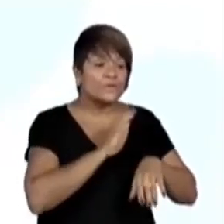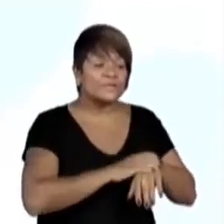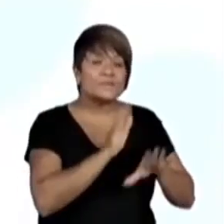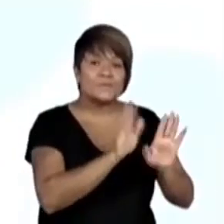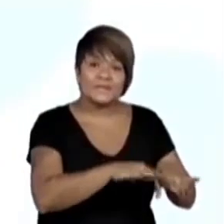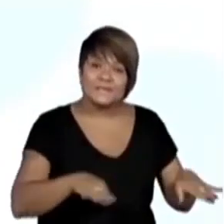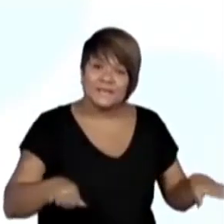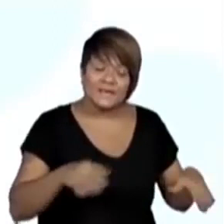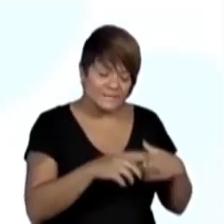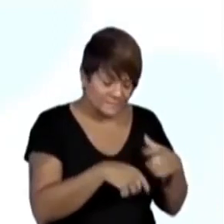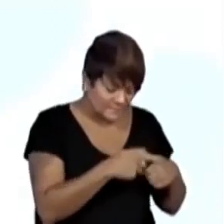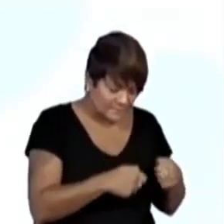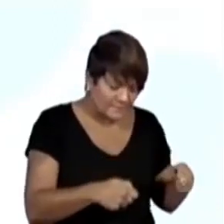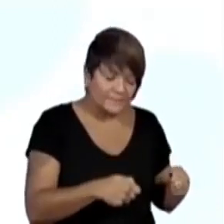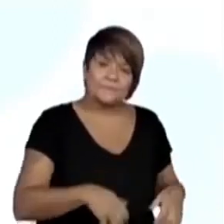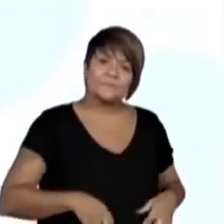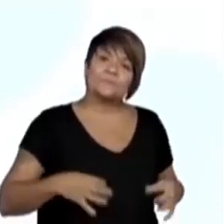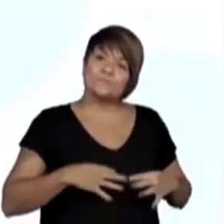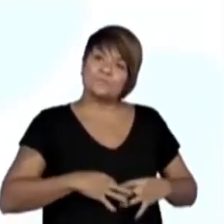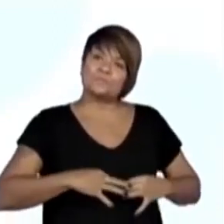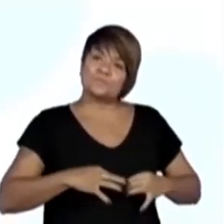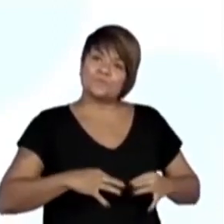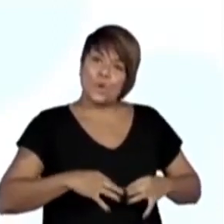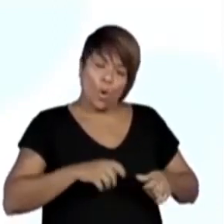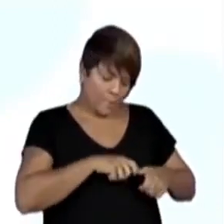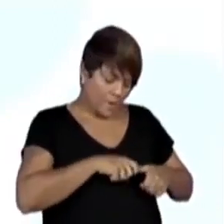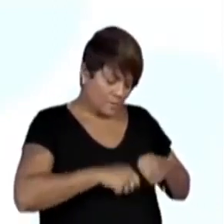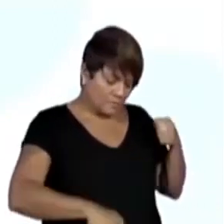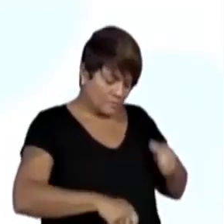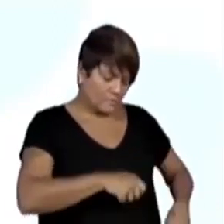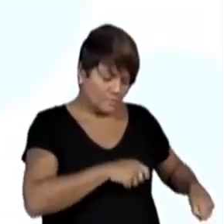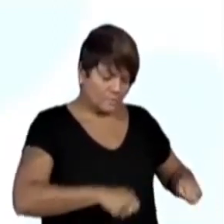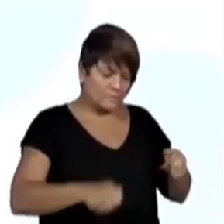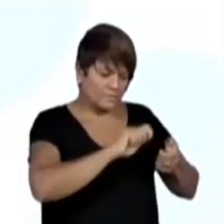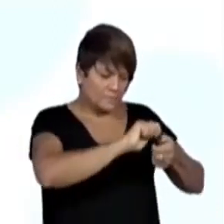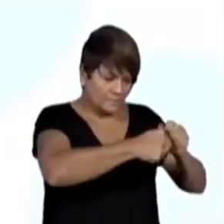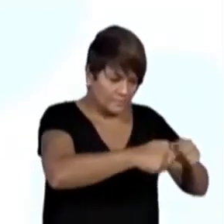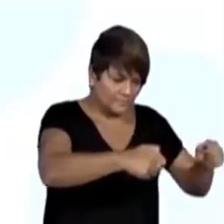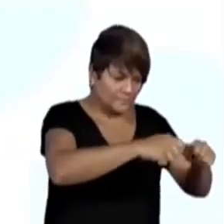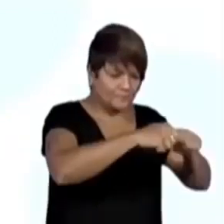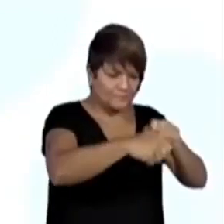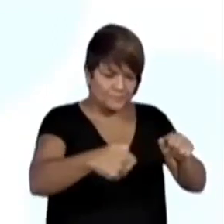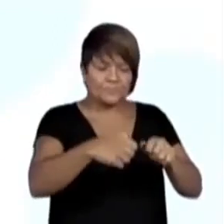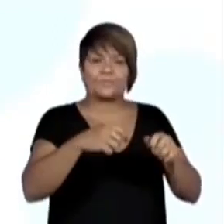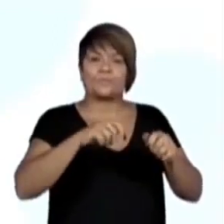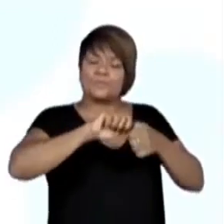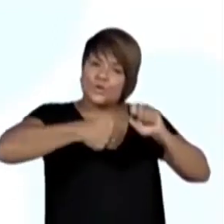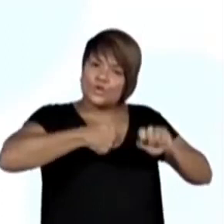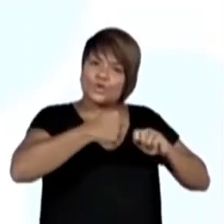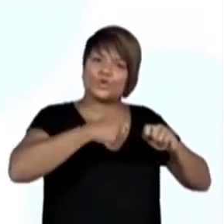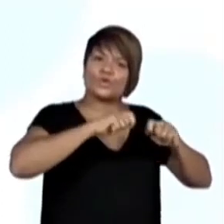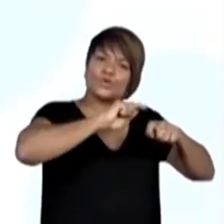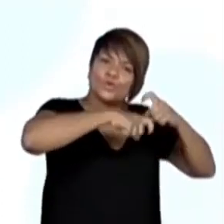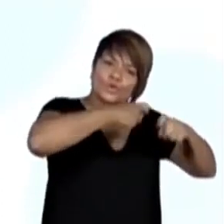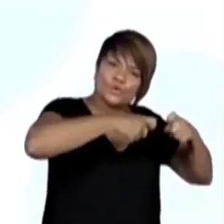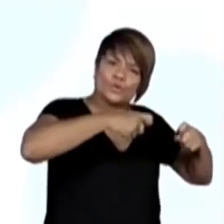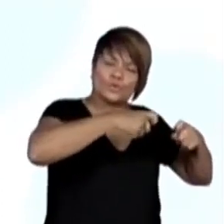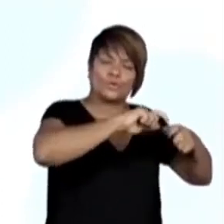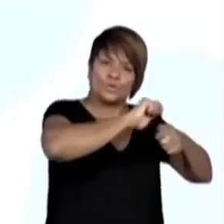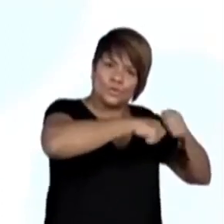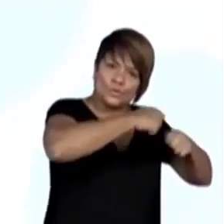as crianças com nós. Olha só, então a técnica nada mais é do que nós,